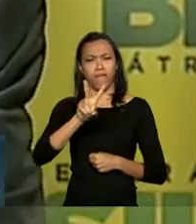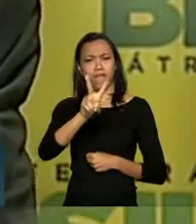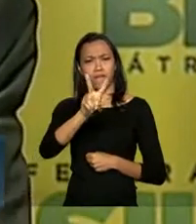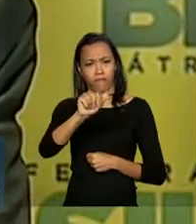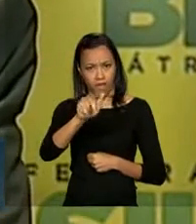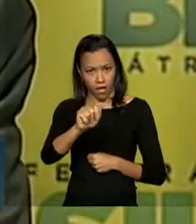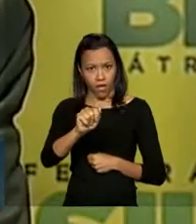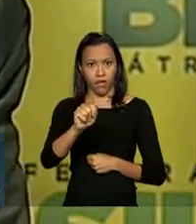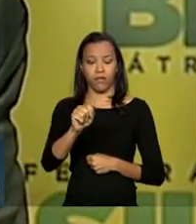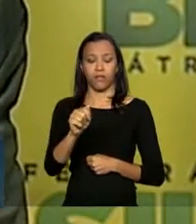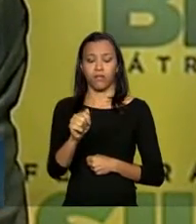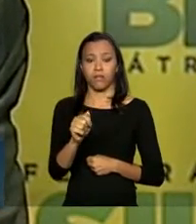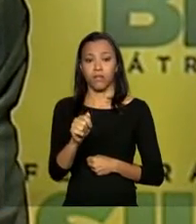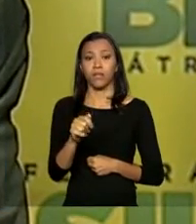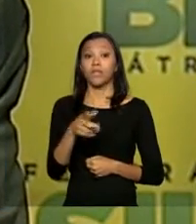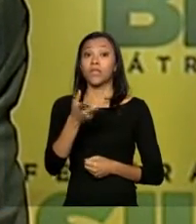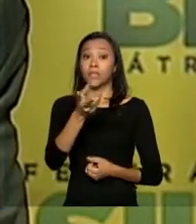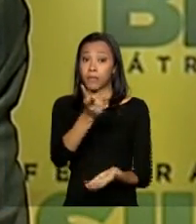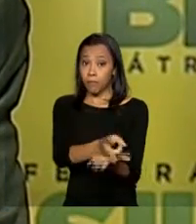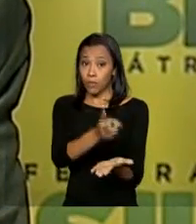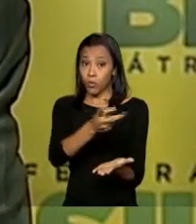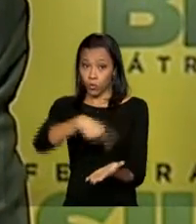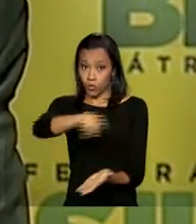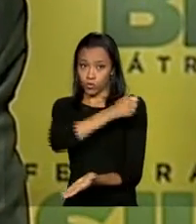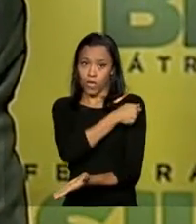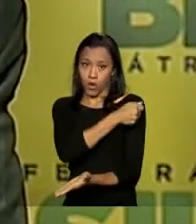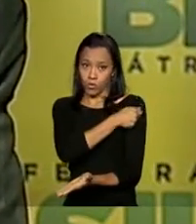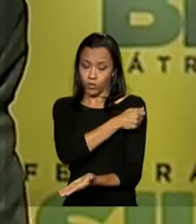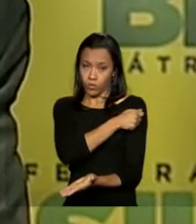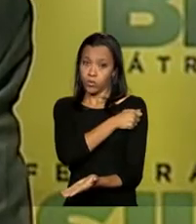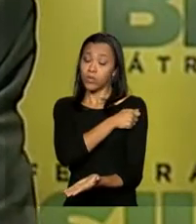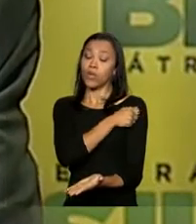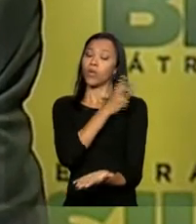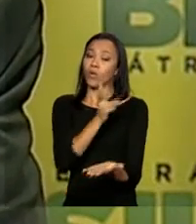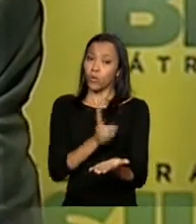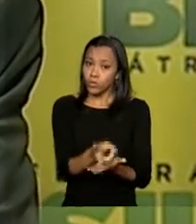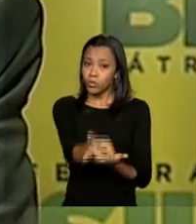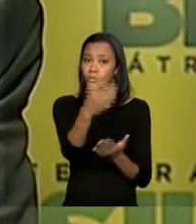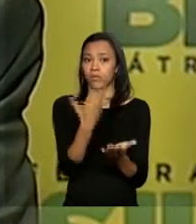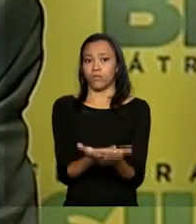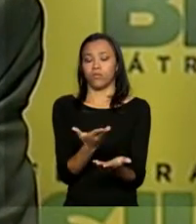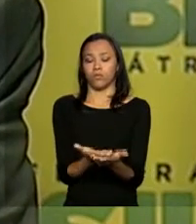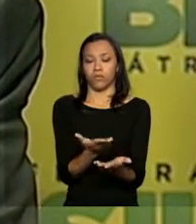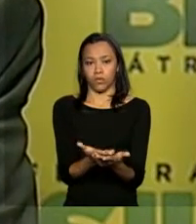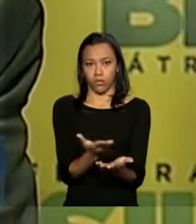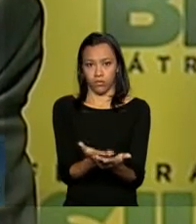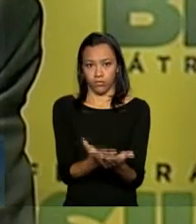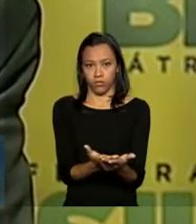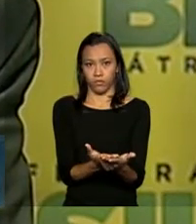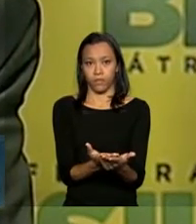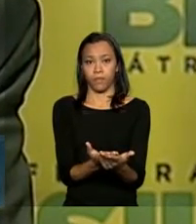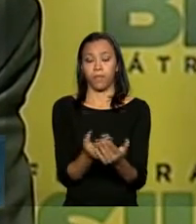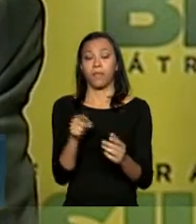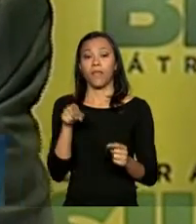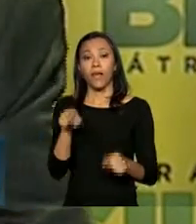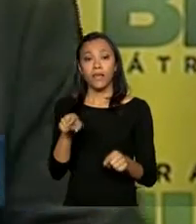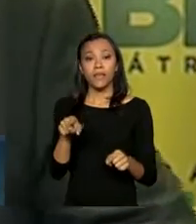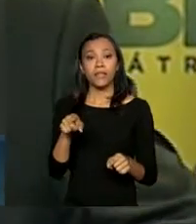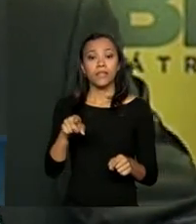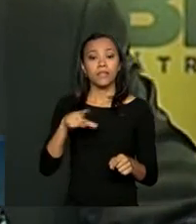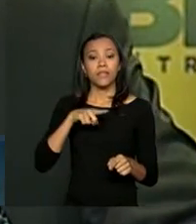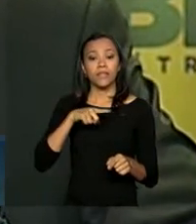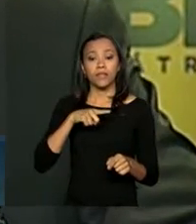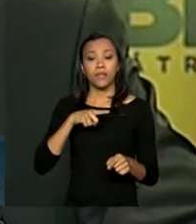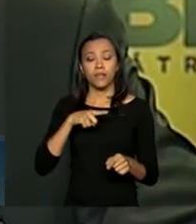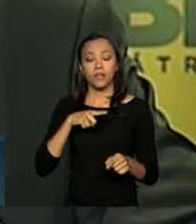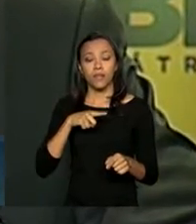que mantiveram os seus alunos. Muito importante isso. Aqui existem ausências de escolas